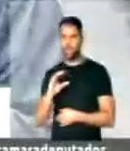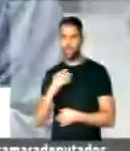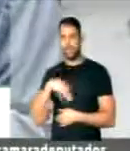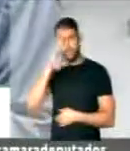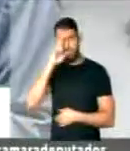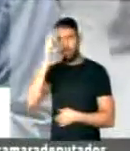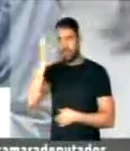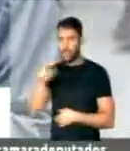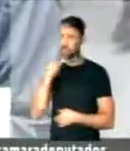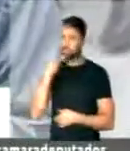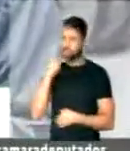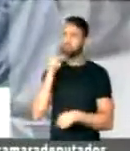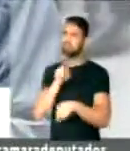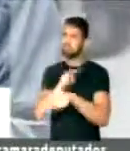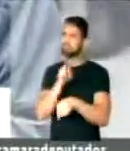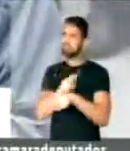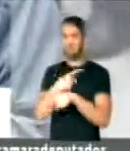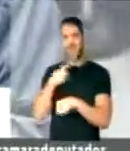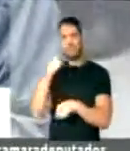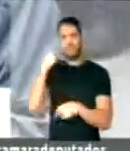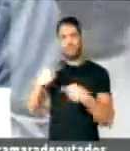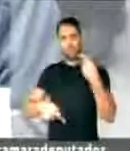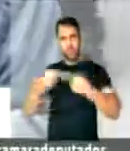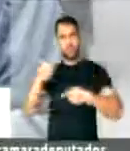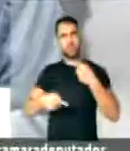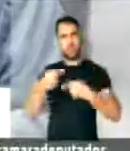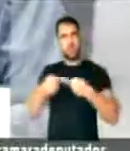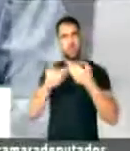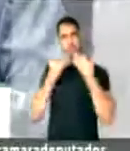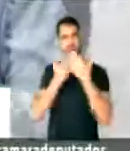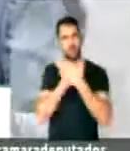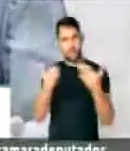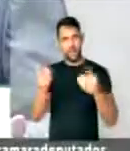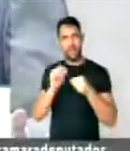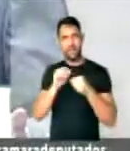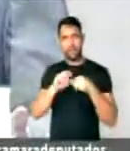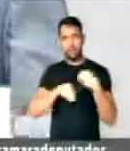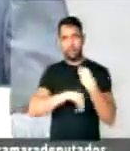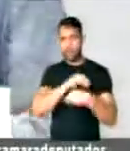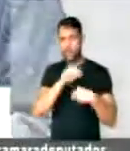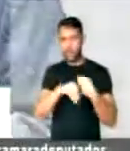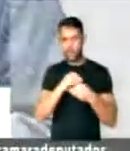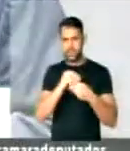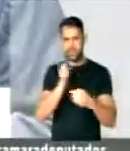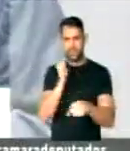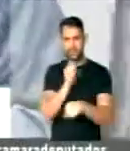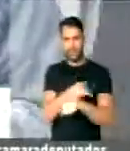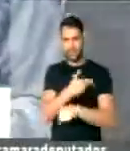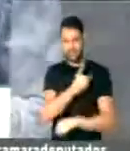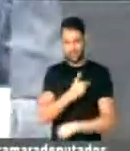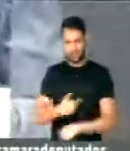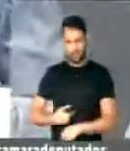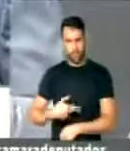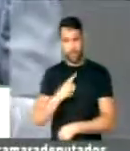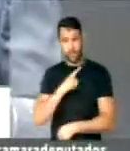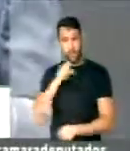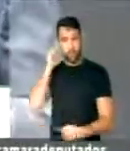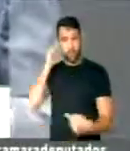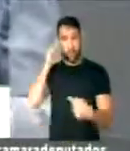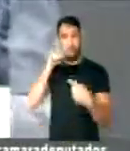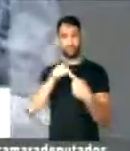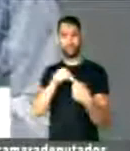Vossa Excelência faz hoje uma análise mostrando que esse desmonte da Previdência Pública tem um